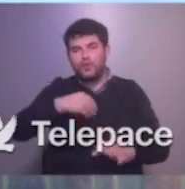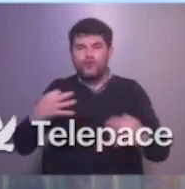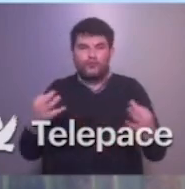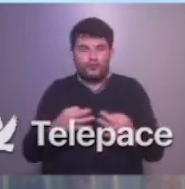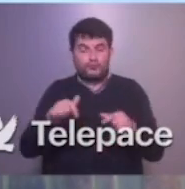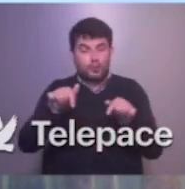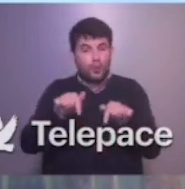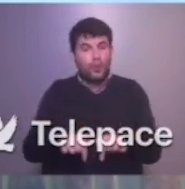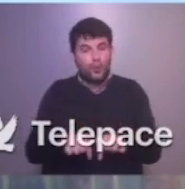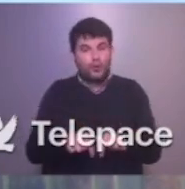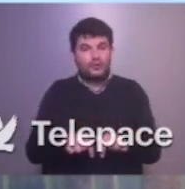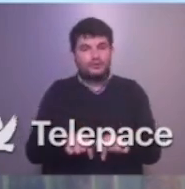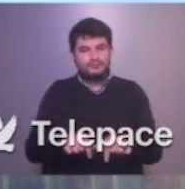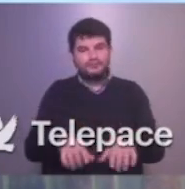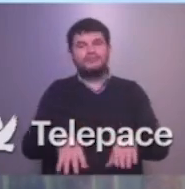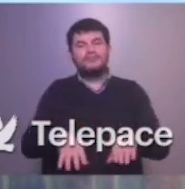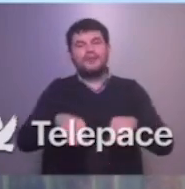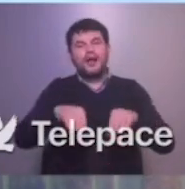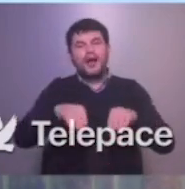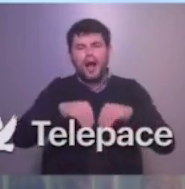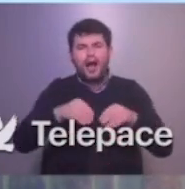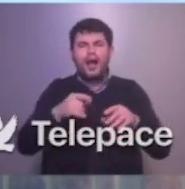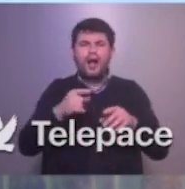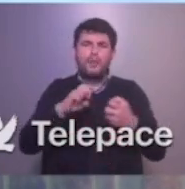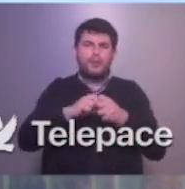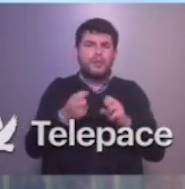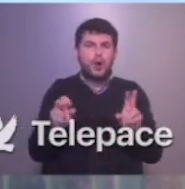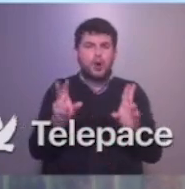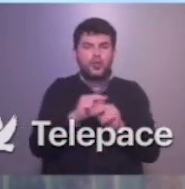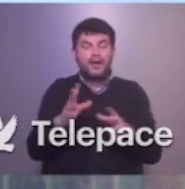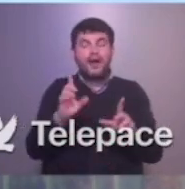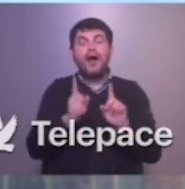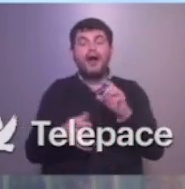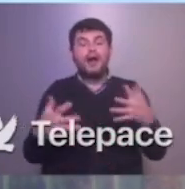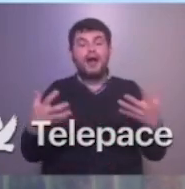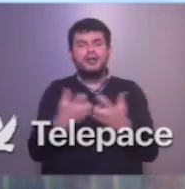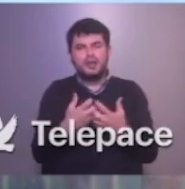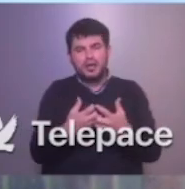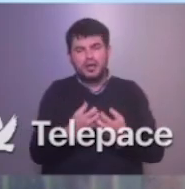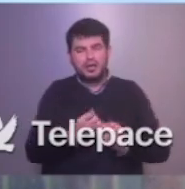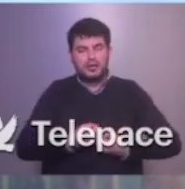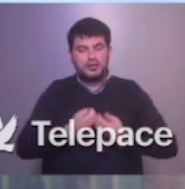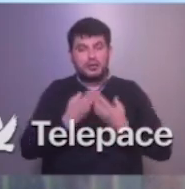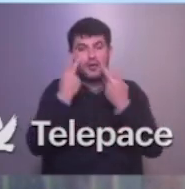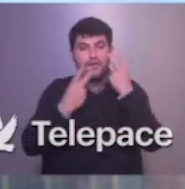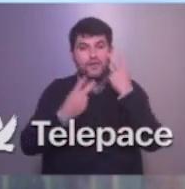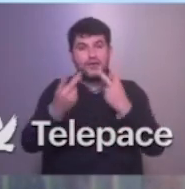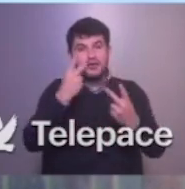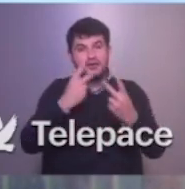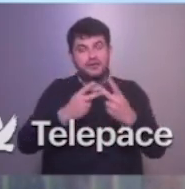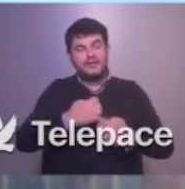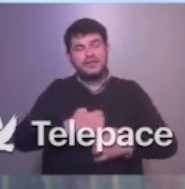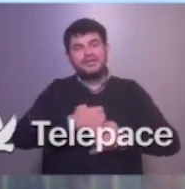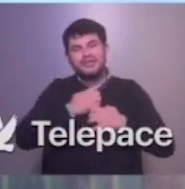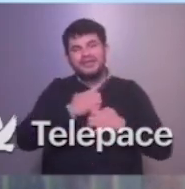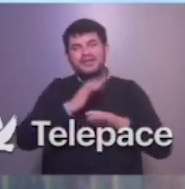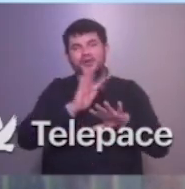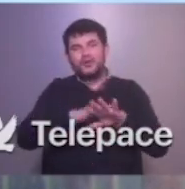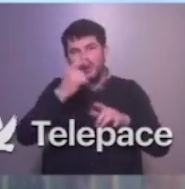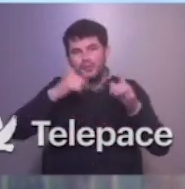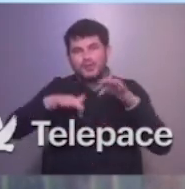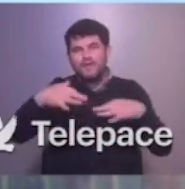inteiro. Hoje, abraço com problemas novos, dos quais as guerras são a expressão mais visível e sentida